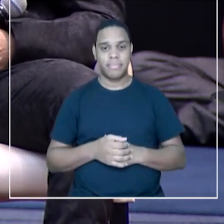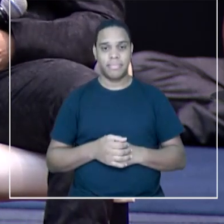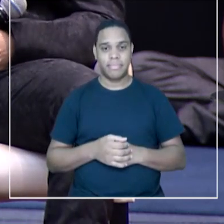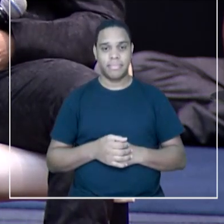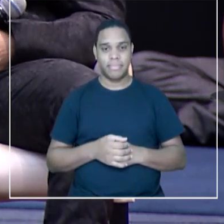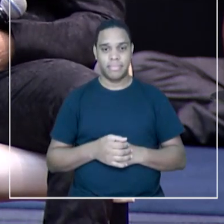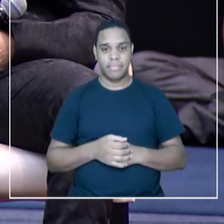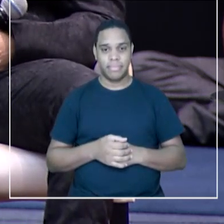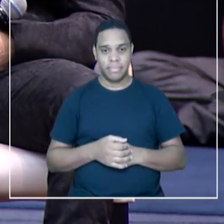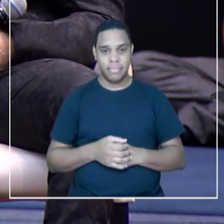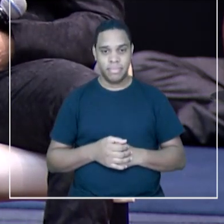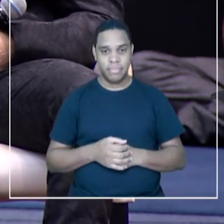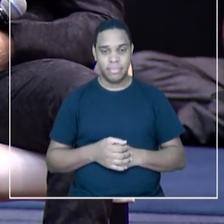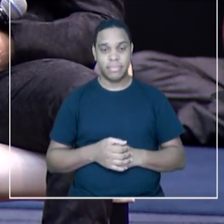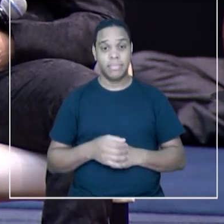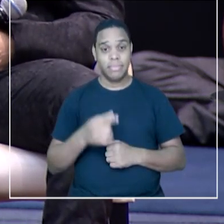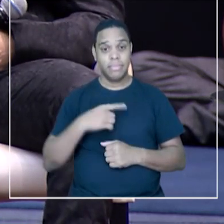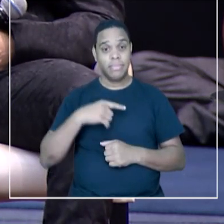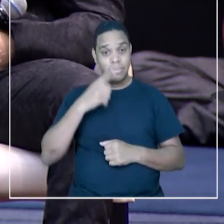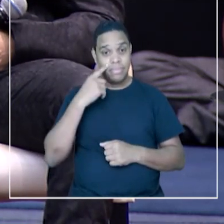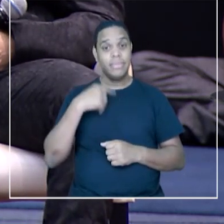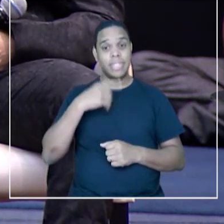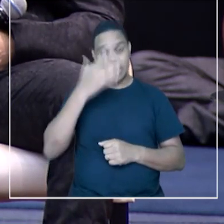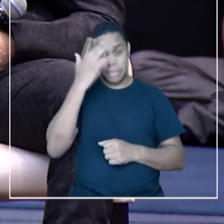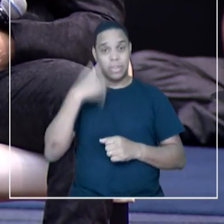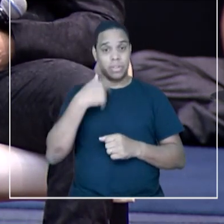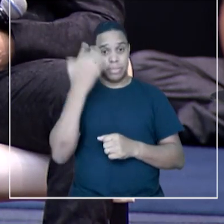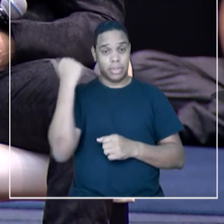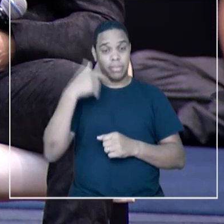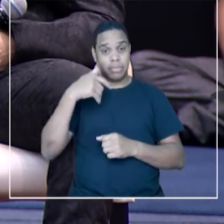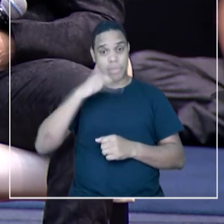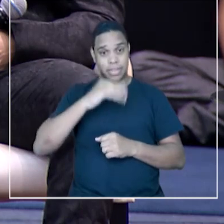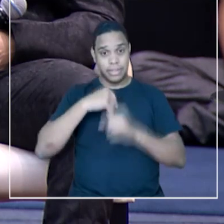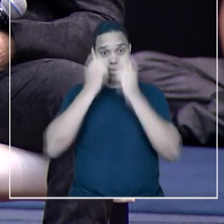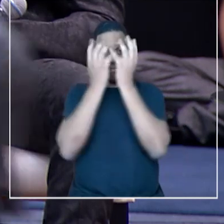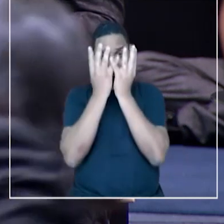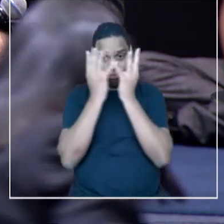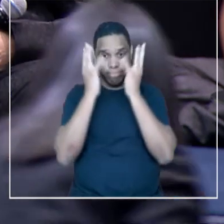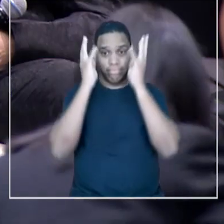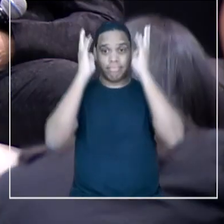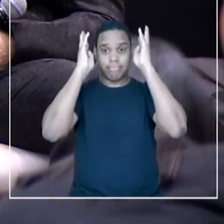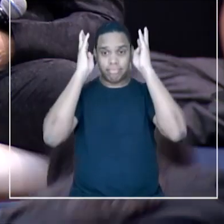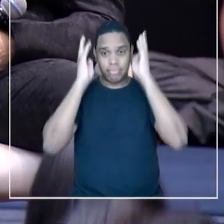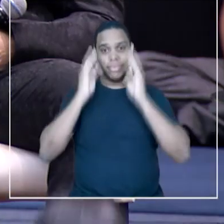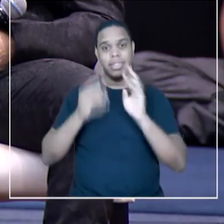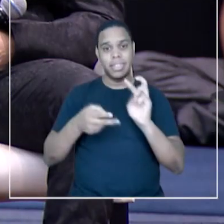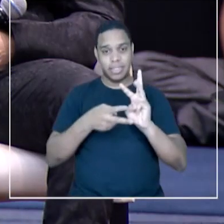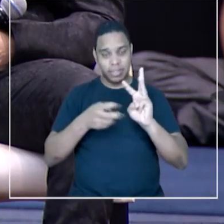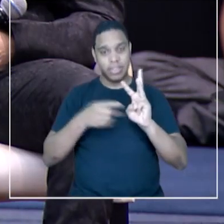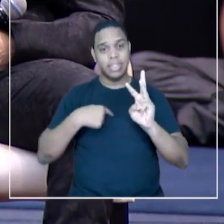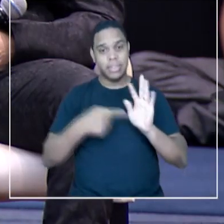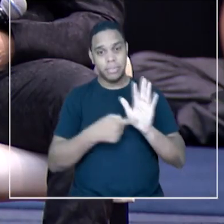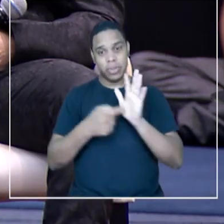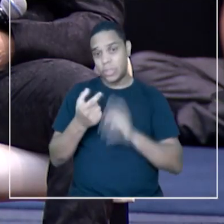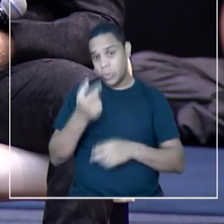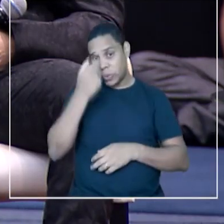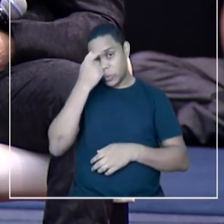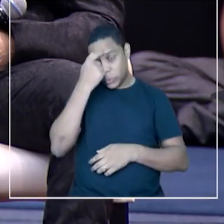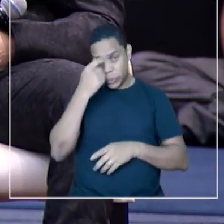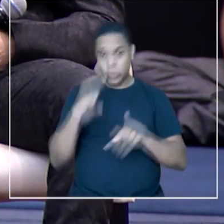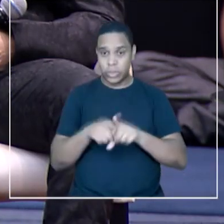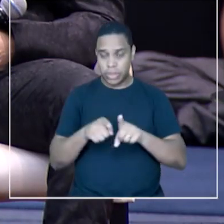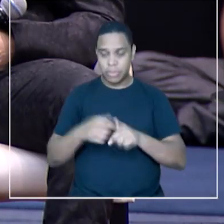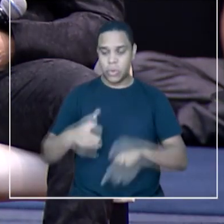antes do Brasil da Coroa existiu o Brasil do Cocar, não é? E você leva essa consciência e esse orgulho para o mundo